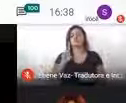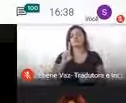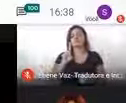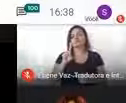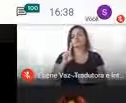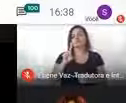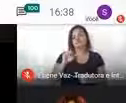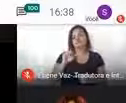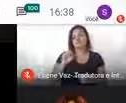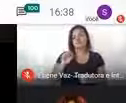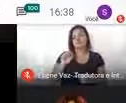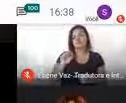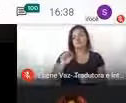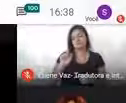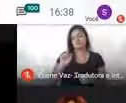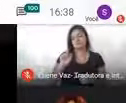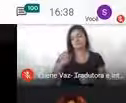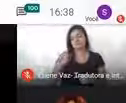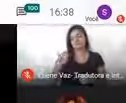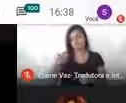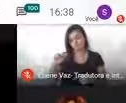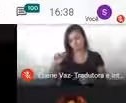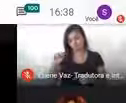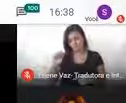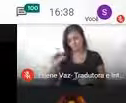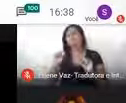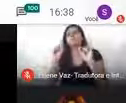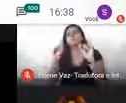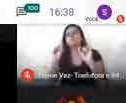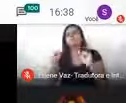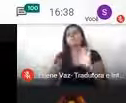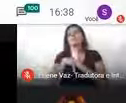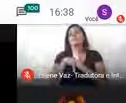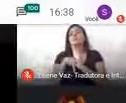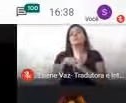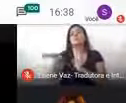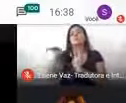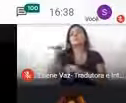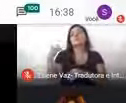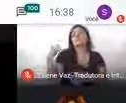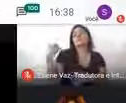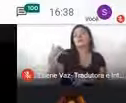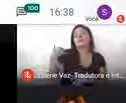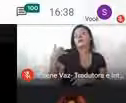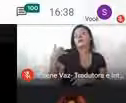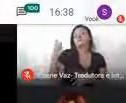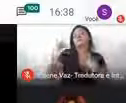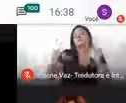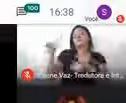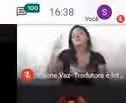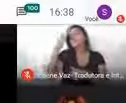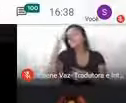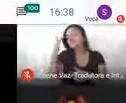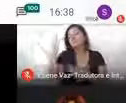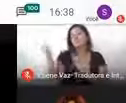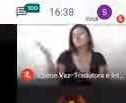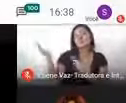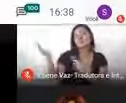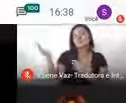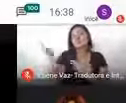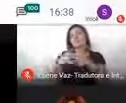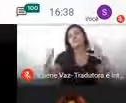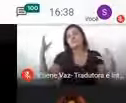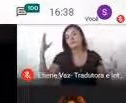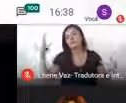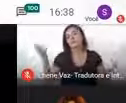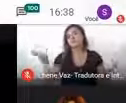das pessoas, dos colaboradores, né, que são entrevistados, que são pesquisados. Então, a diferença